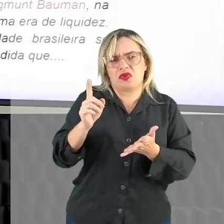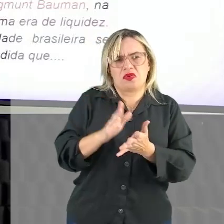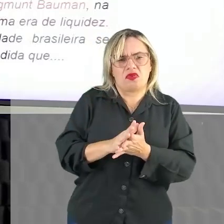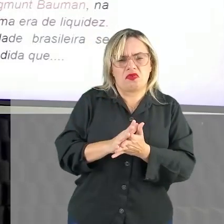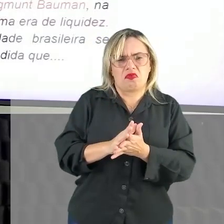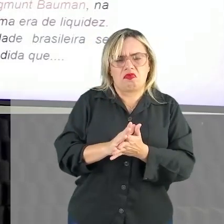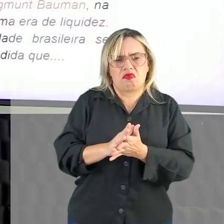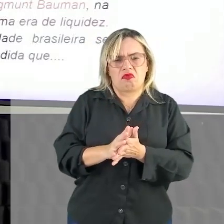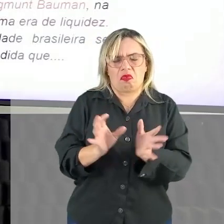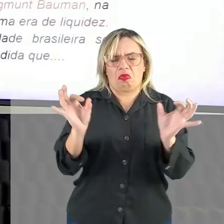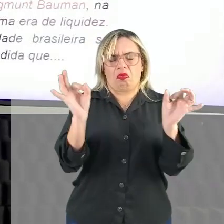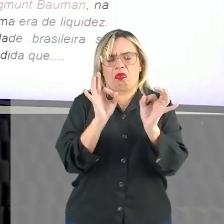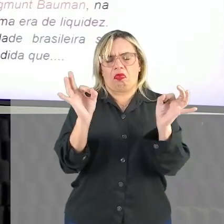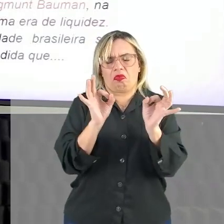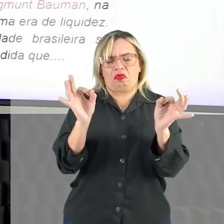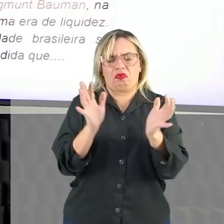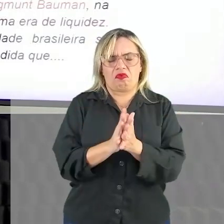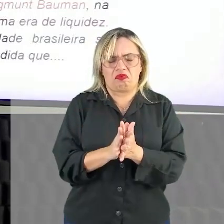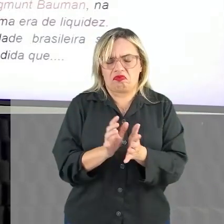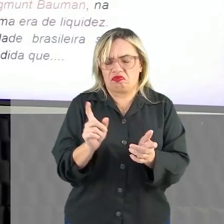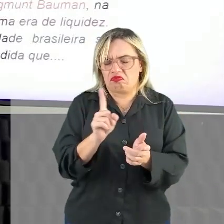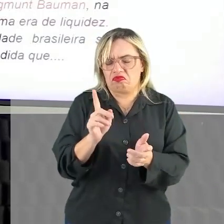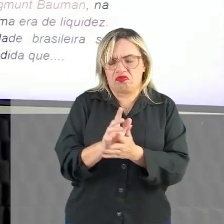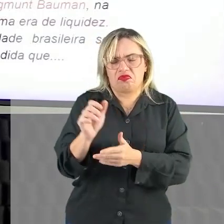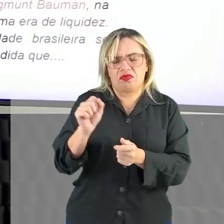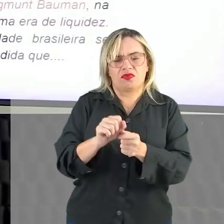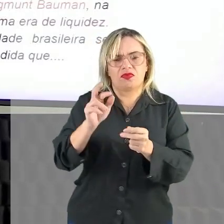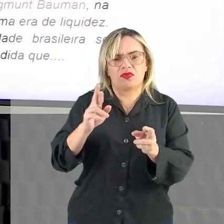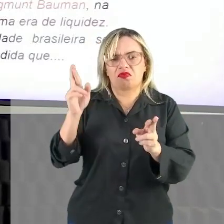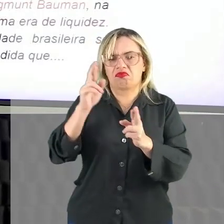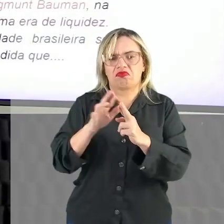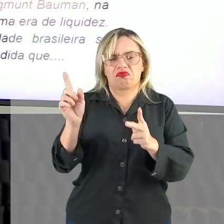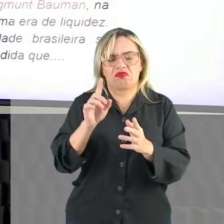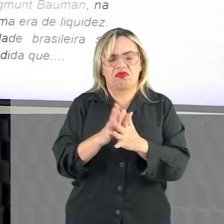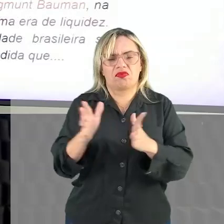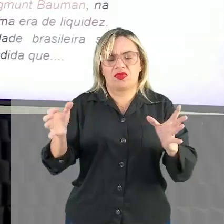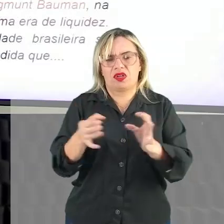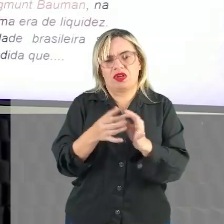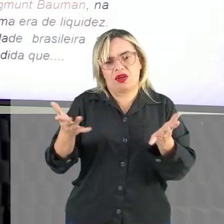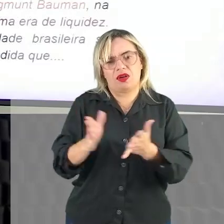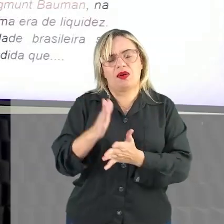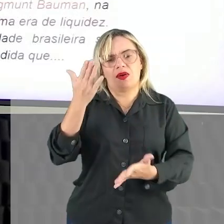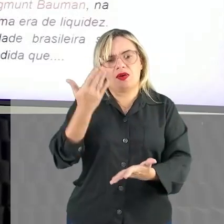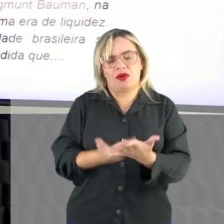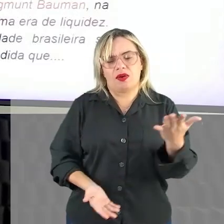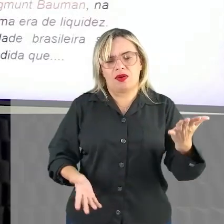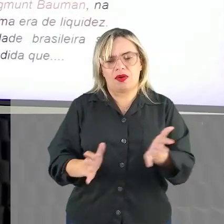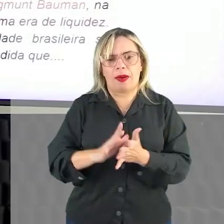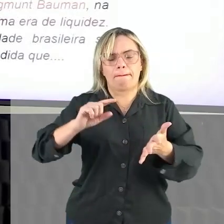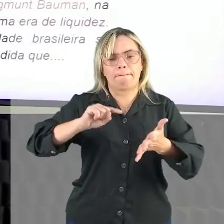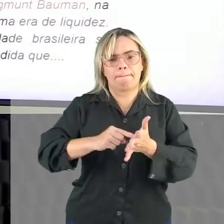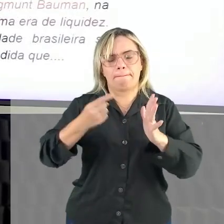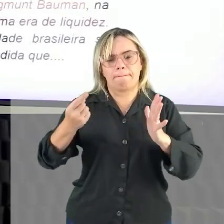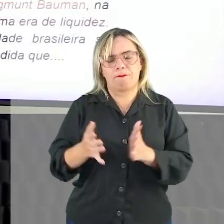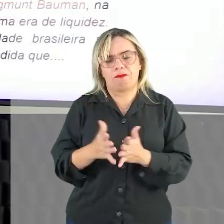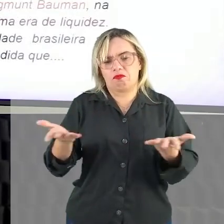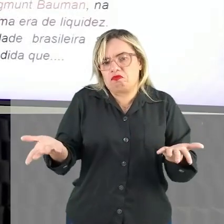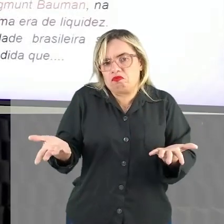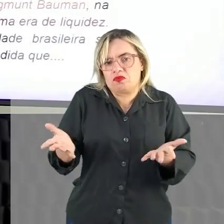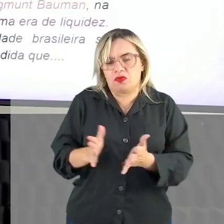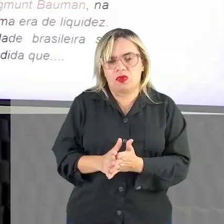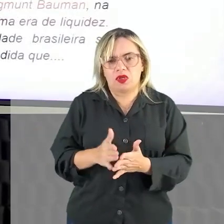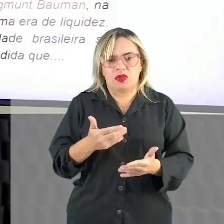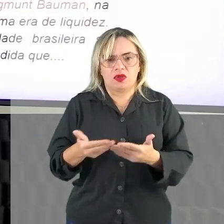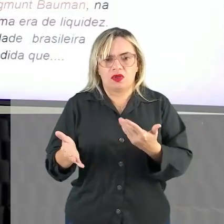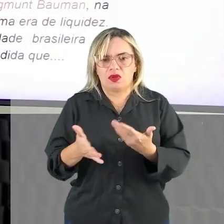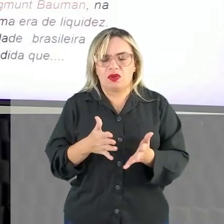nenhuma referência, nenhuma ligação, isso vai ser improdutivo e você vai despontuar lá na